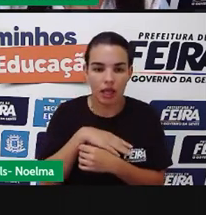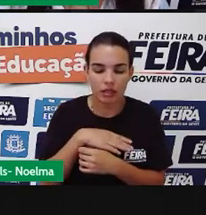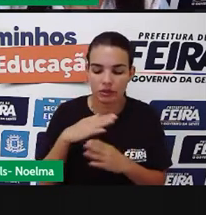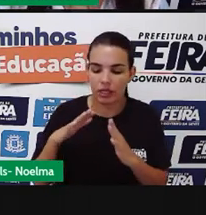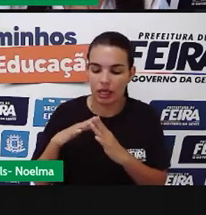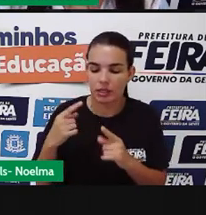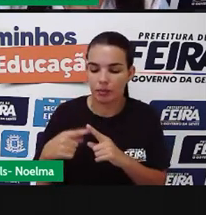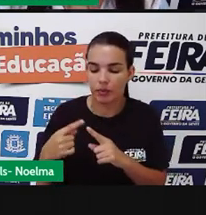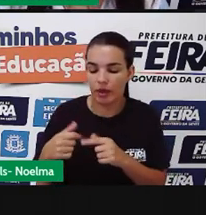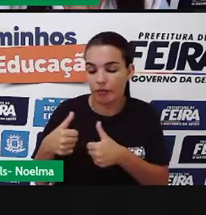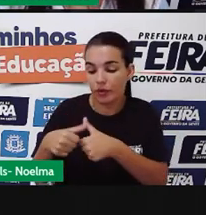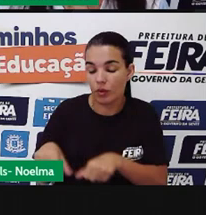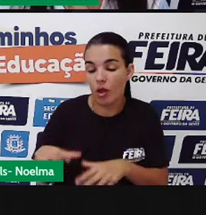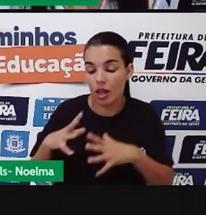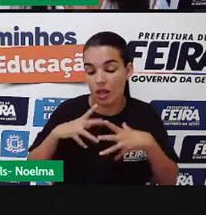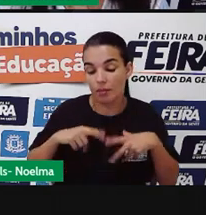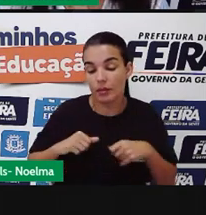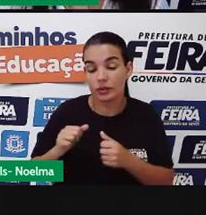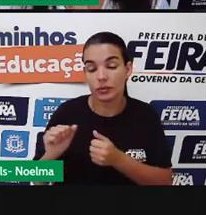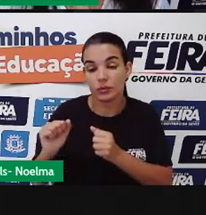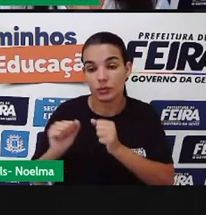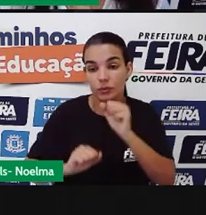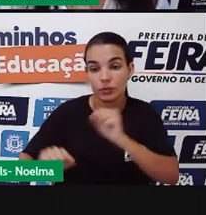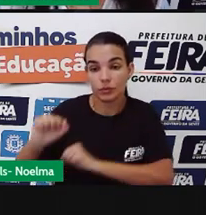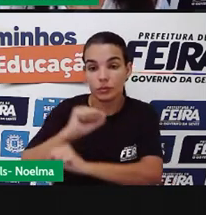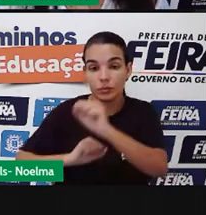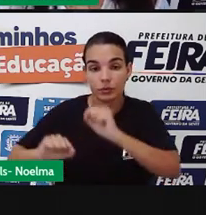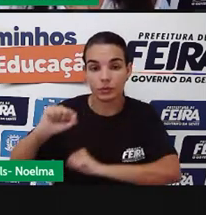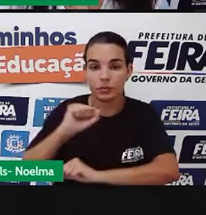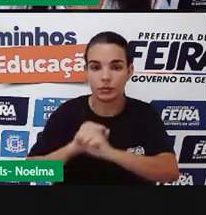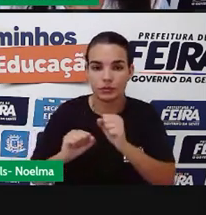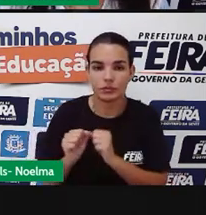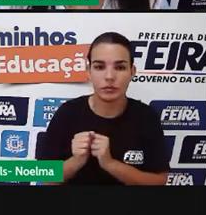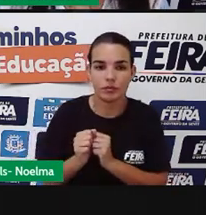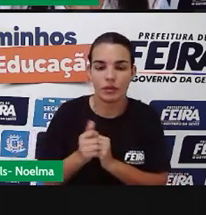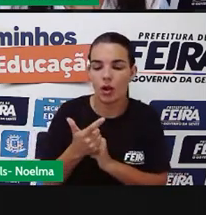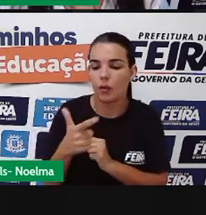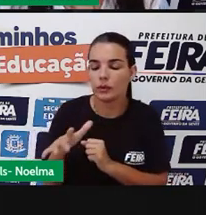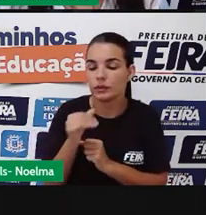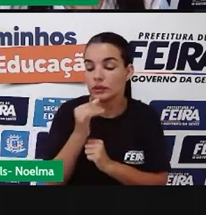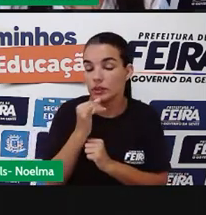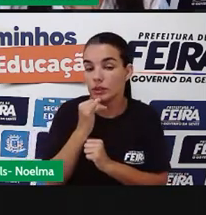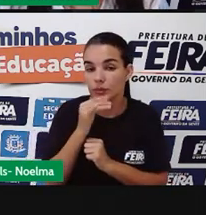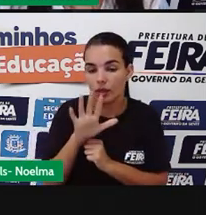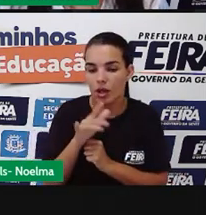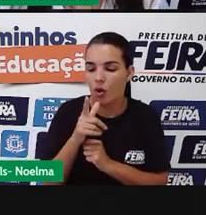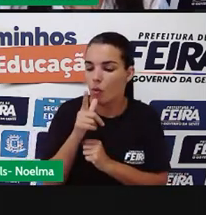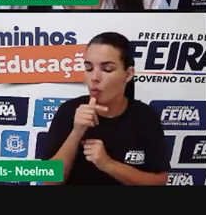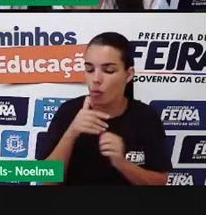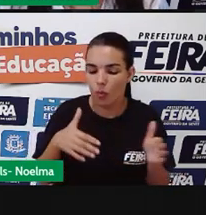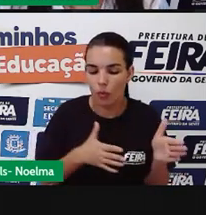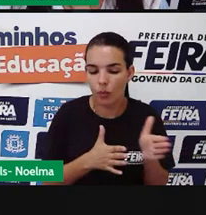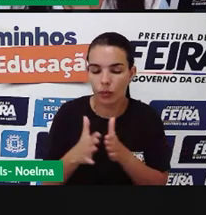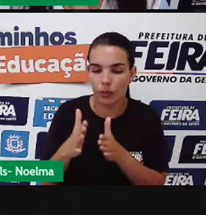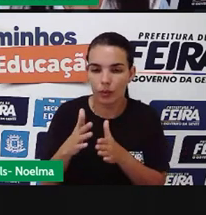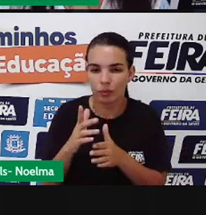limpando o quarto. Outro exemplo. O rio está poluído. Os peixes estão